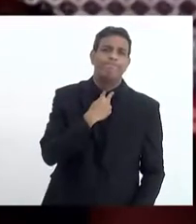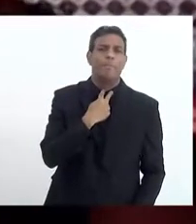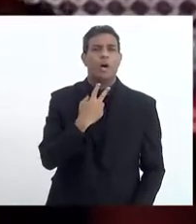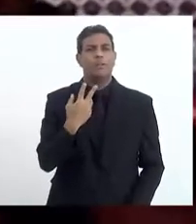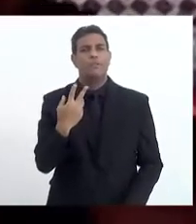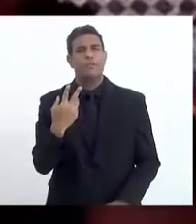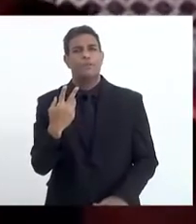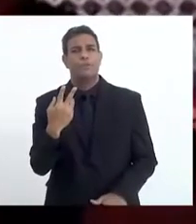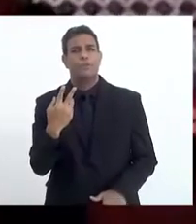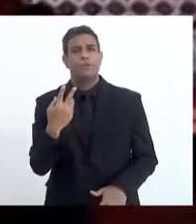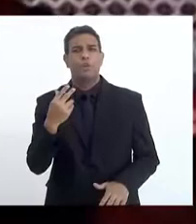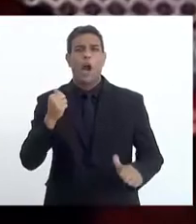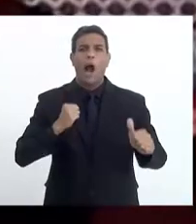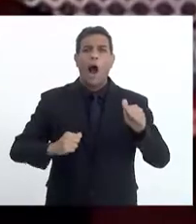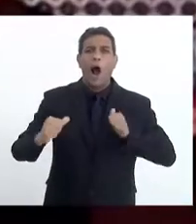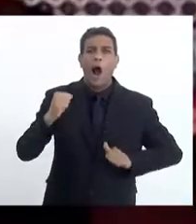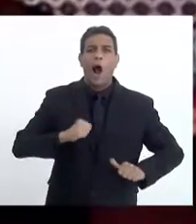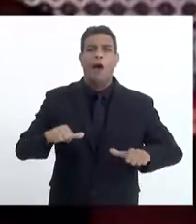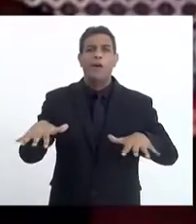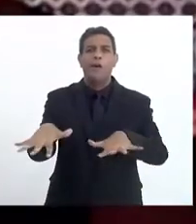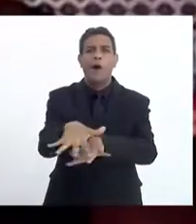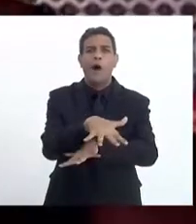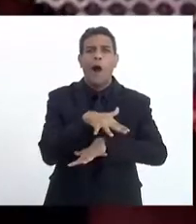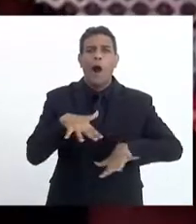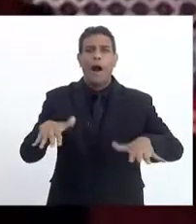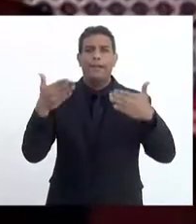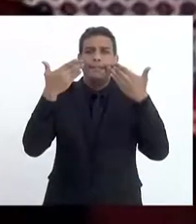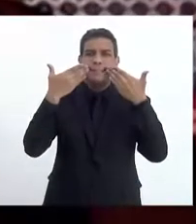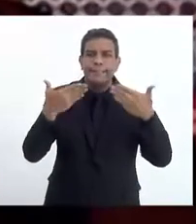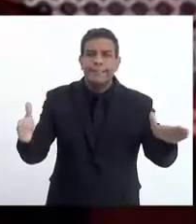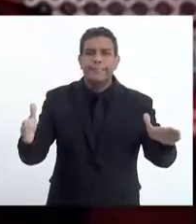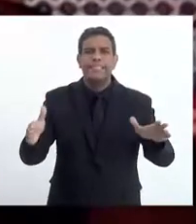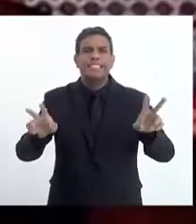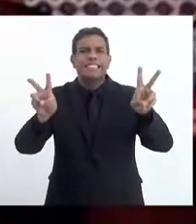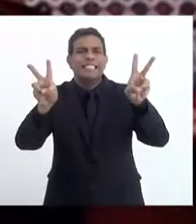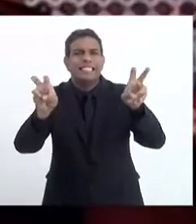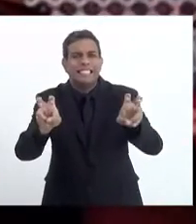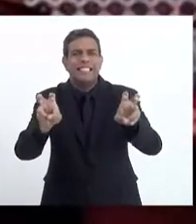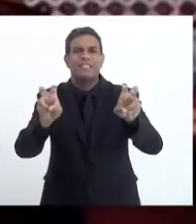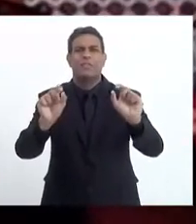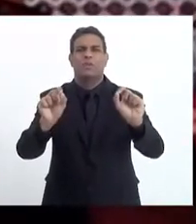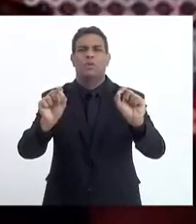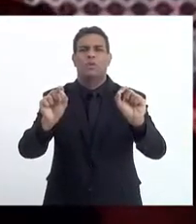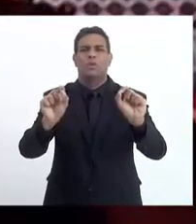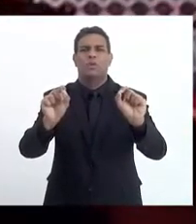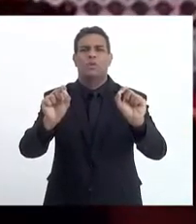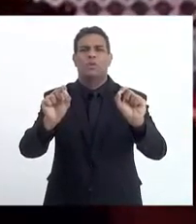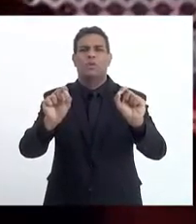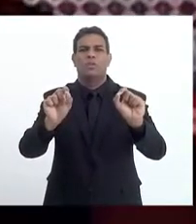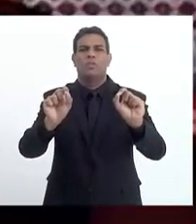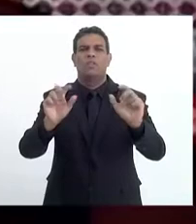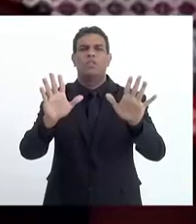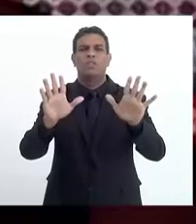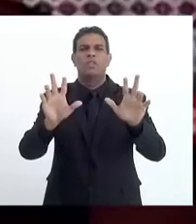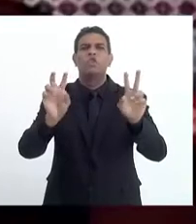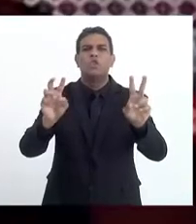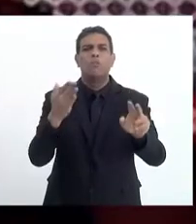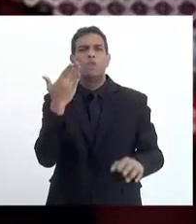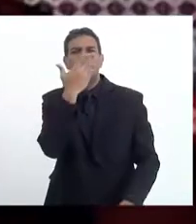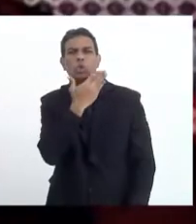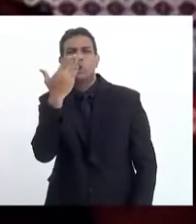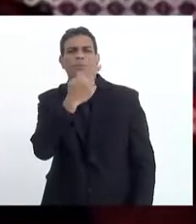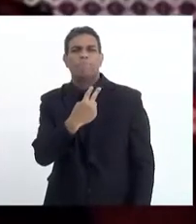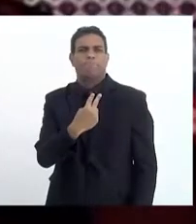artística ou cultural em espaço público com teor pornográfico no estado do Rio de Janeiro, do